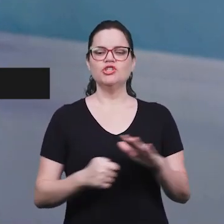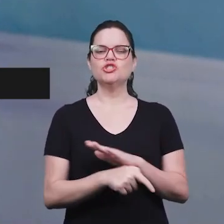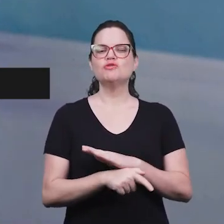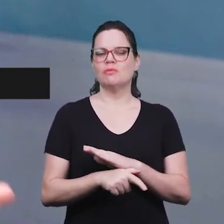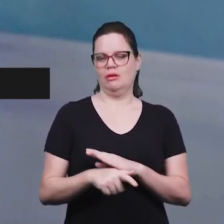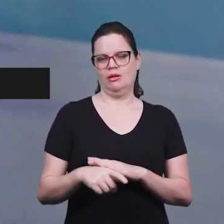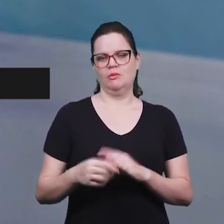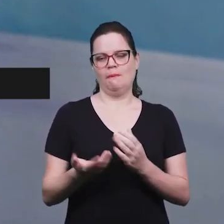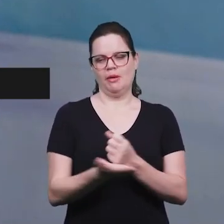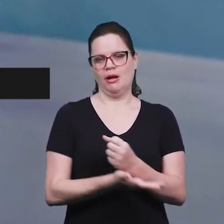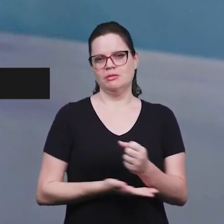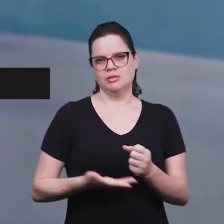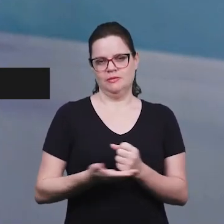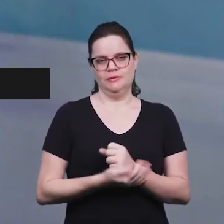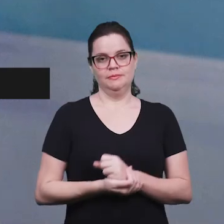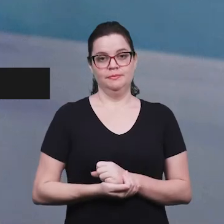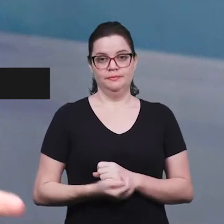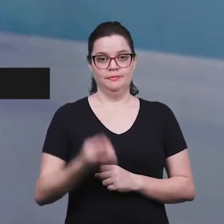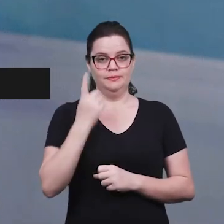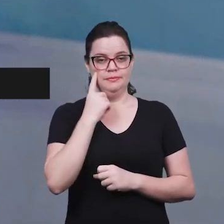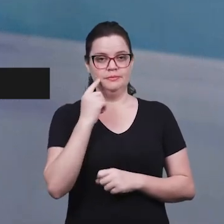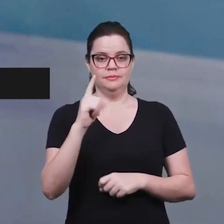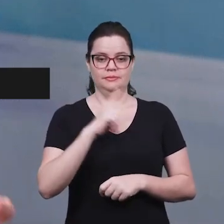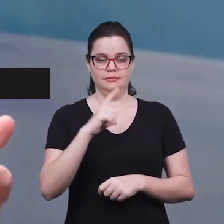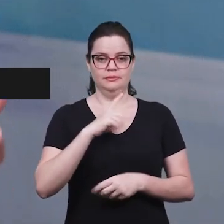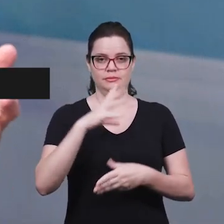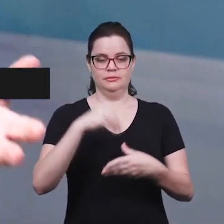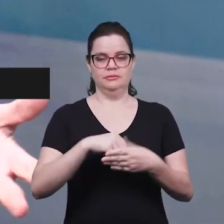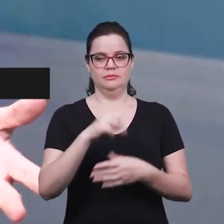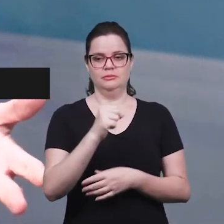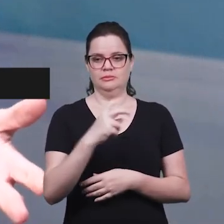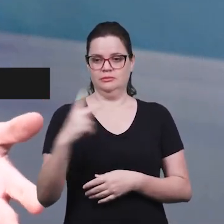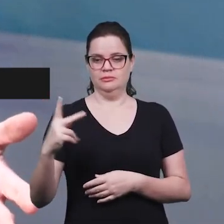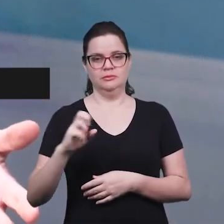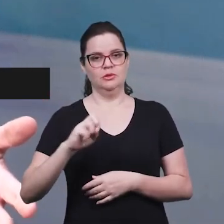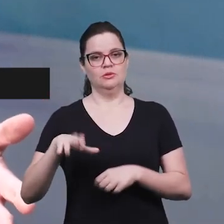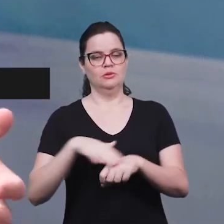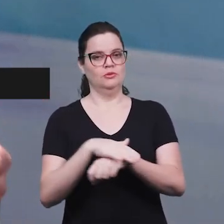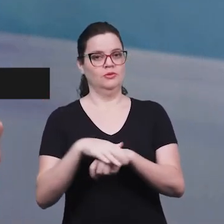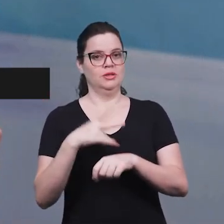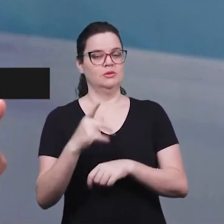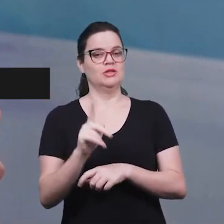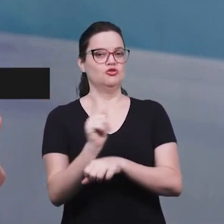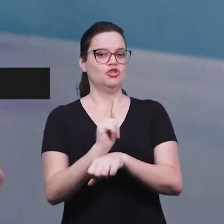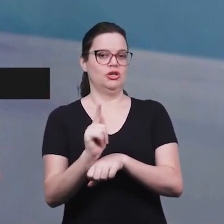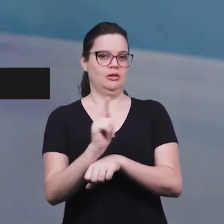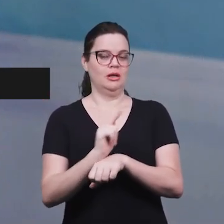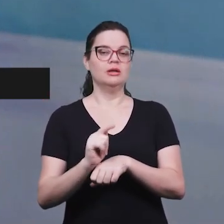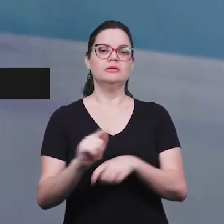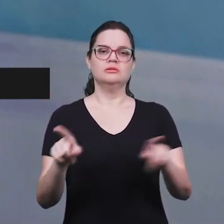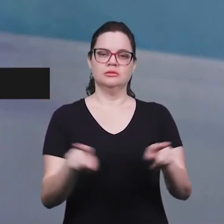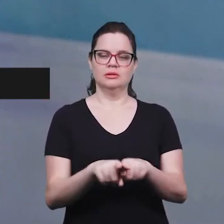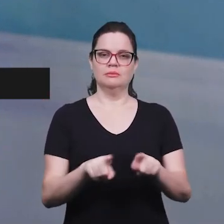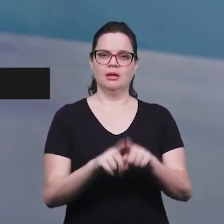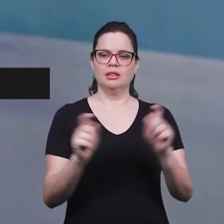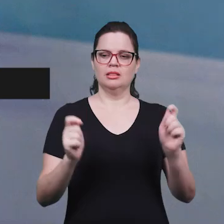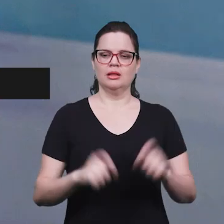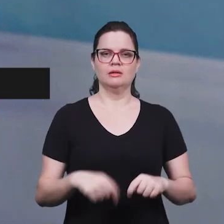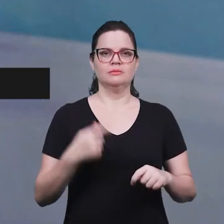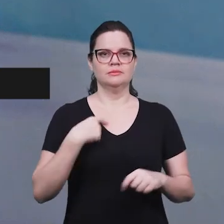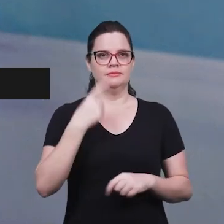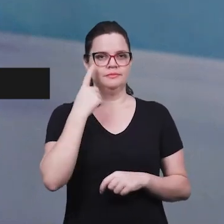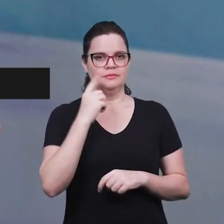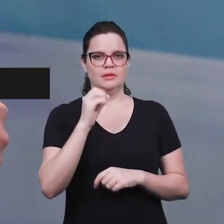hoje nessas plataformas de banco, nos aplicativos, ou conversando com o seu gerente, aplicações de